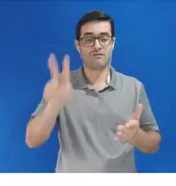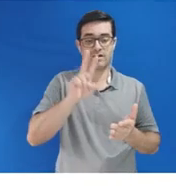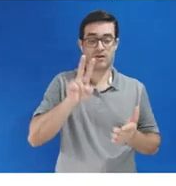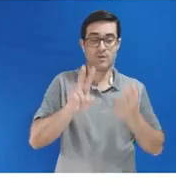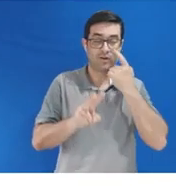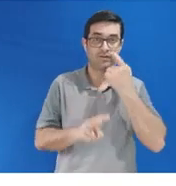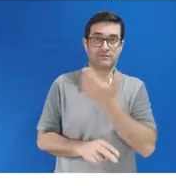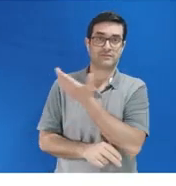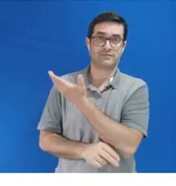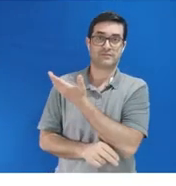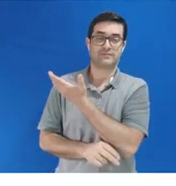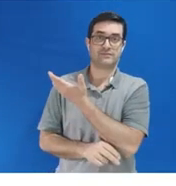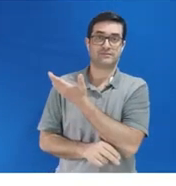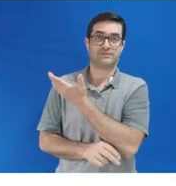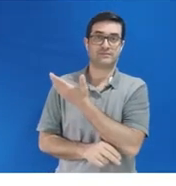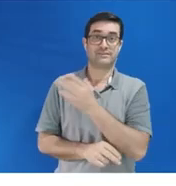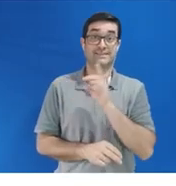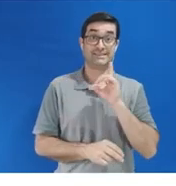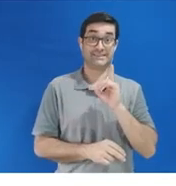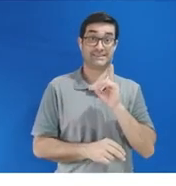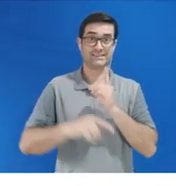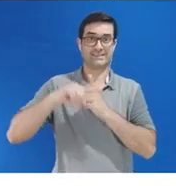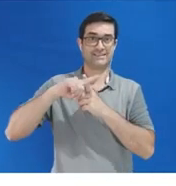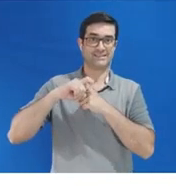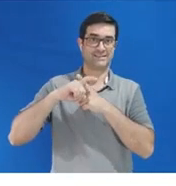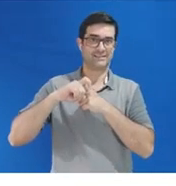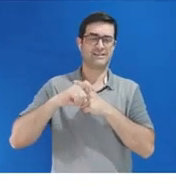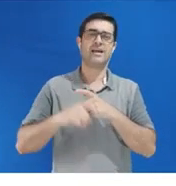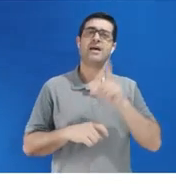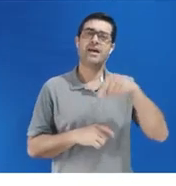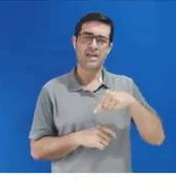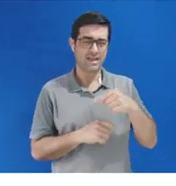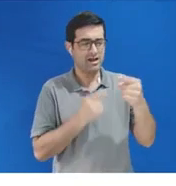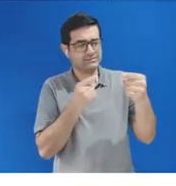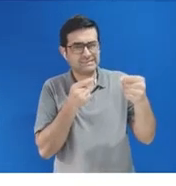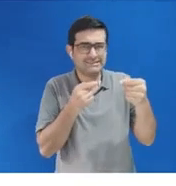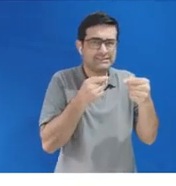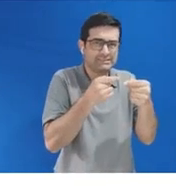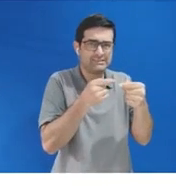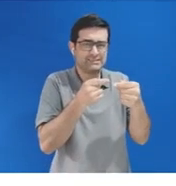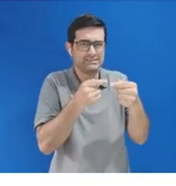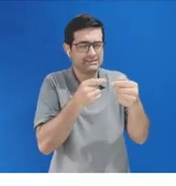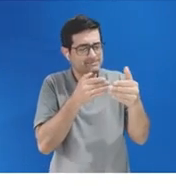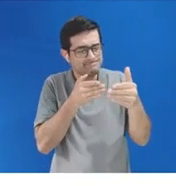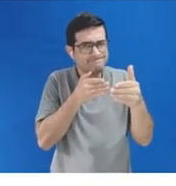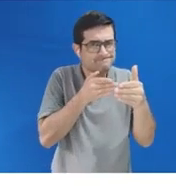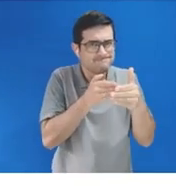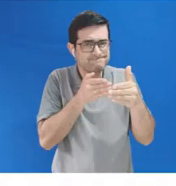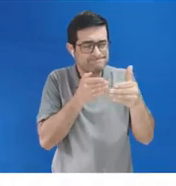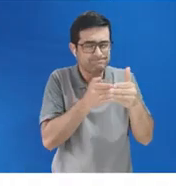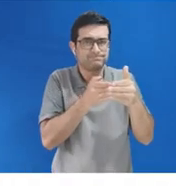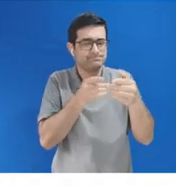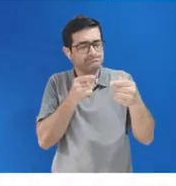aqui. Esse D com asterisco é um mínimo possível de distância. Ou seja, é